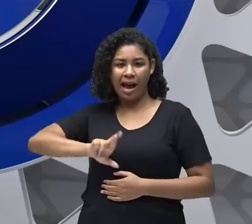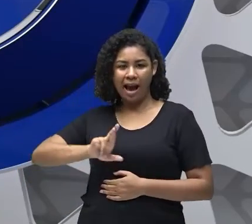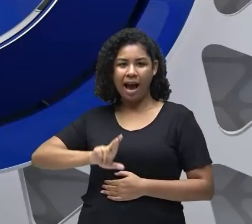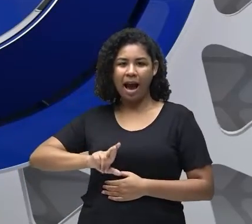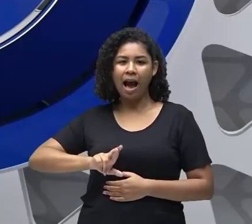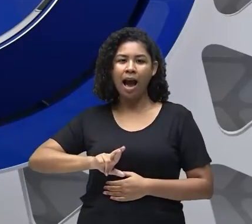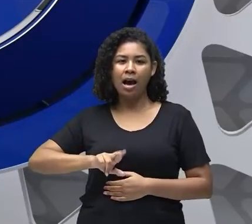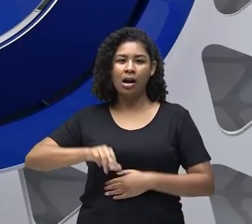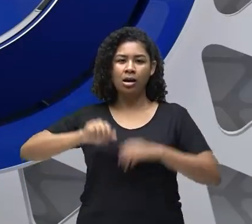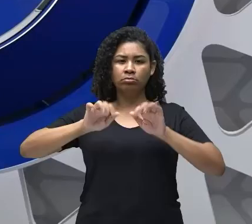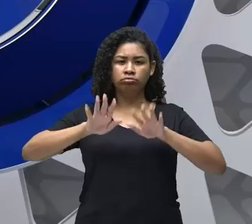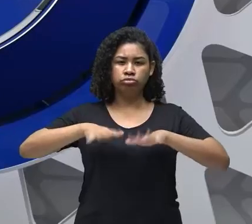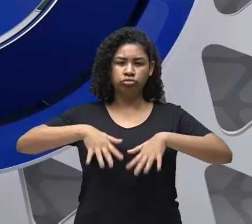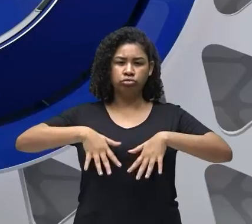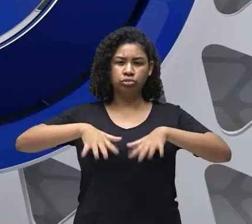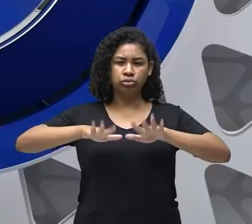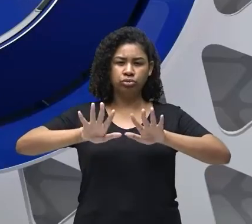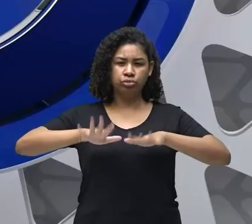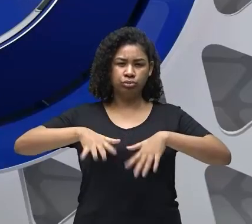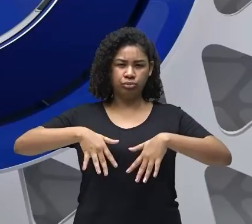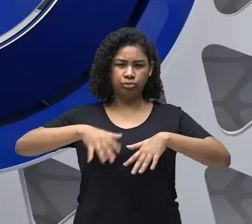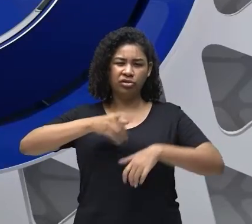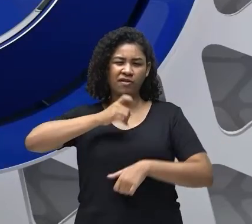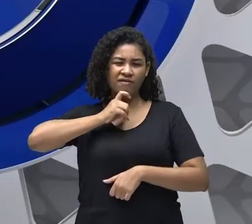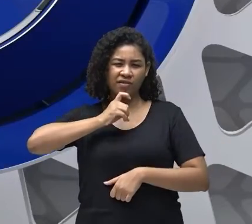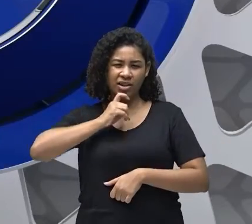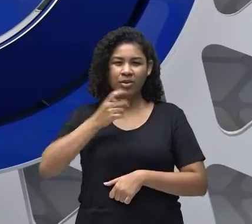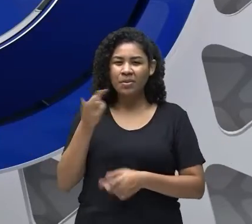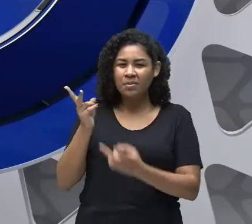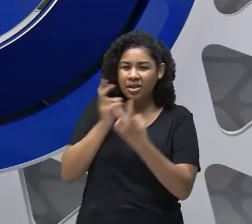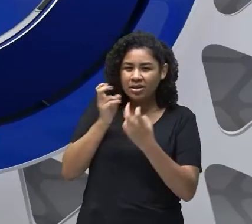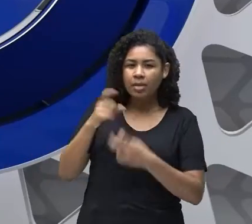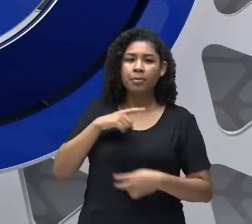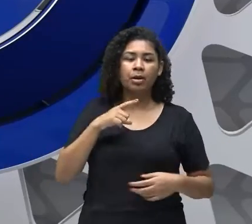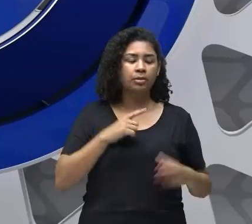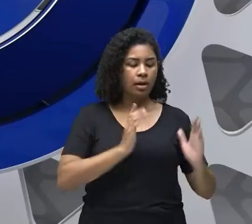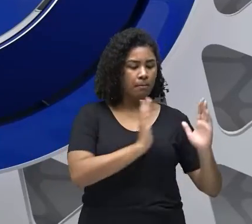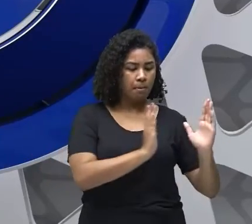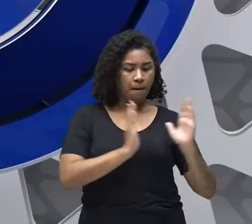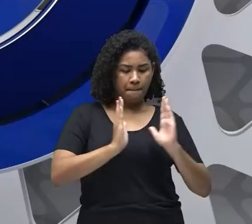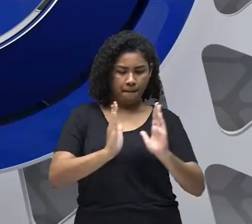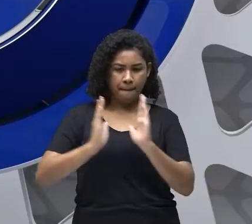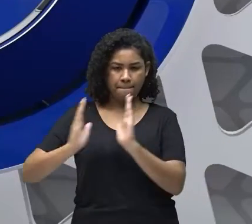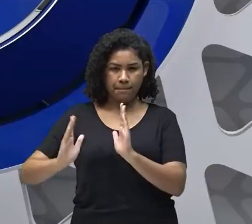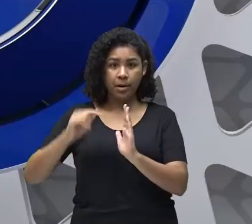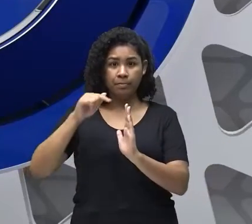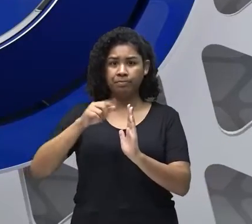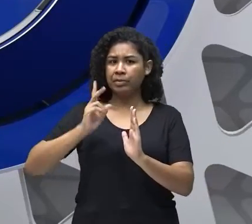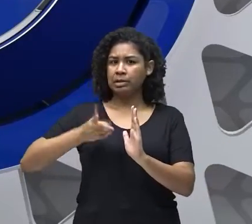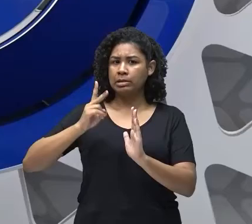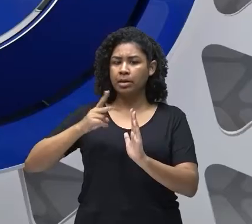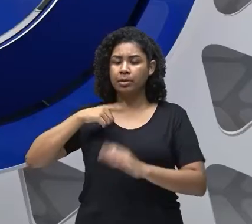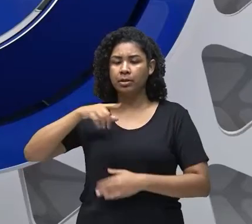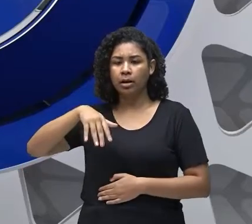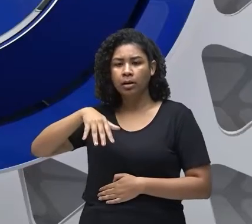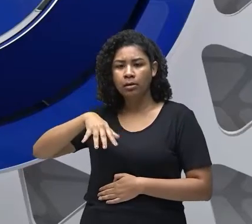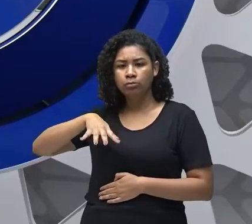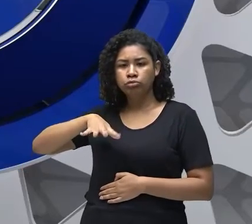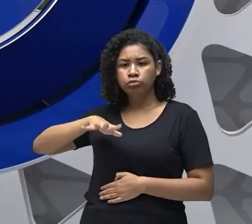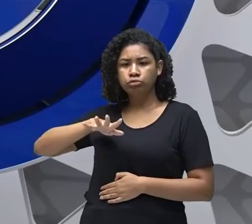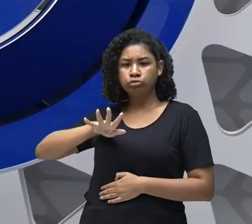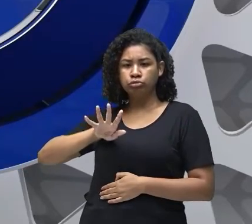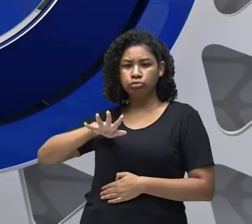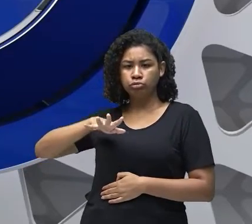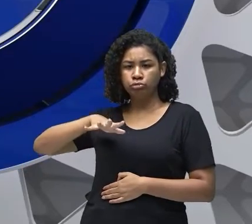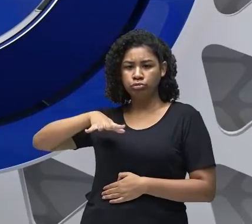ar-condicionado, aquele split, eu observo que tem aquela parte aberta onde vai sair o ar, né? O ar frio.